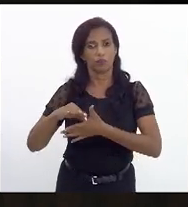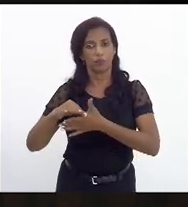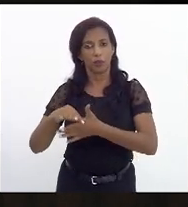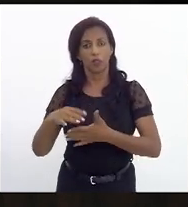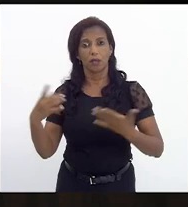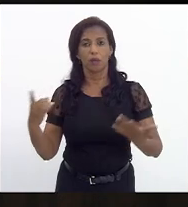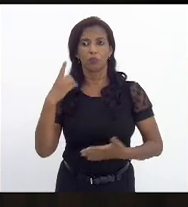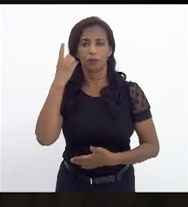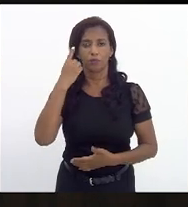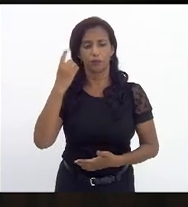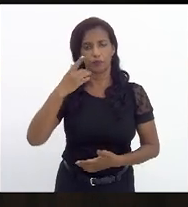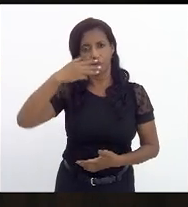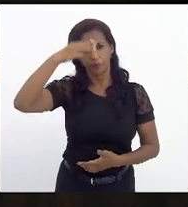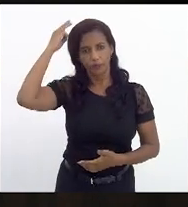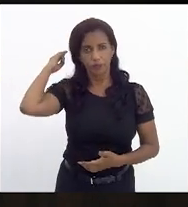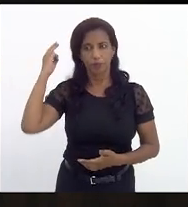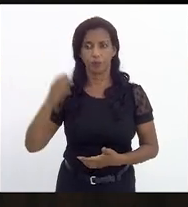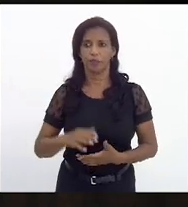Márcio,